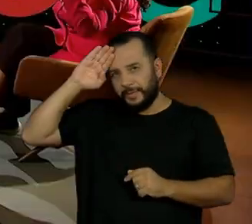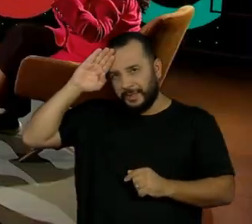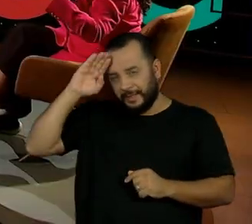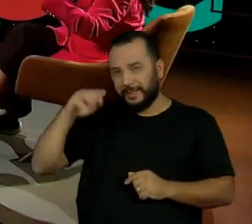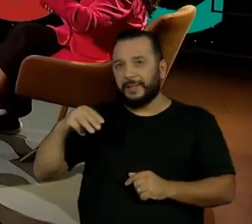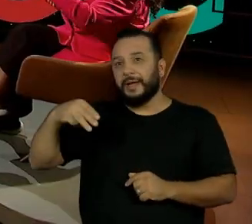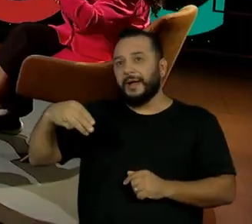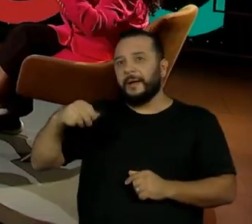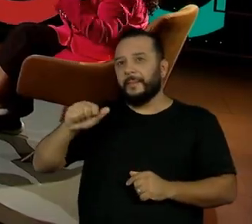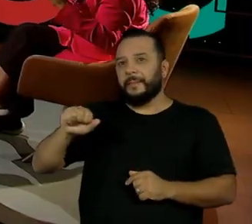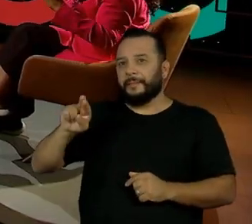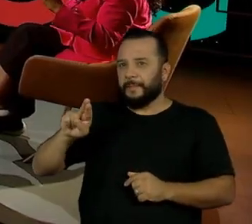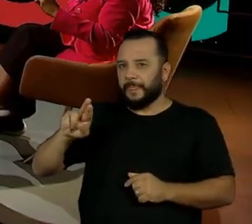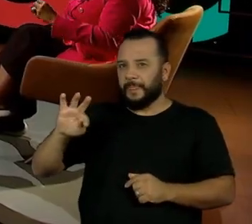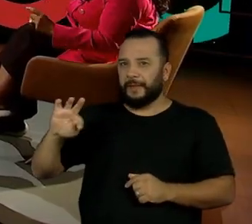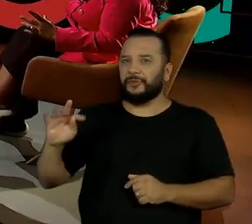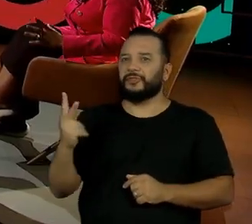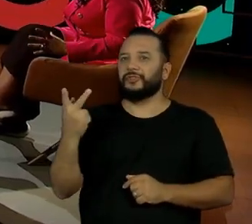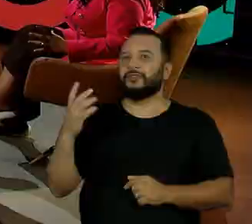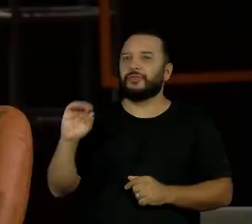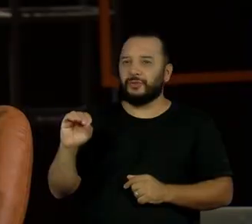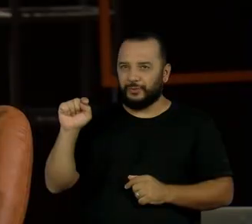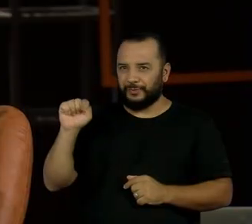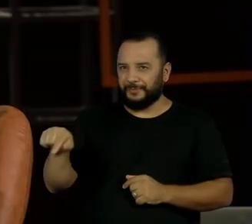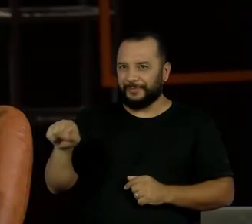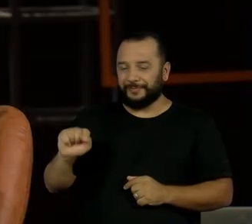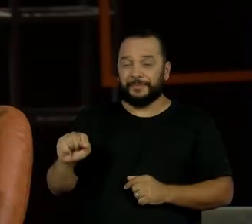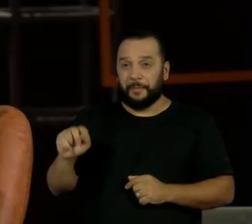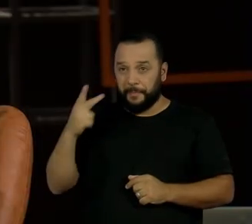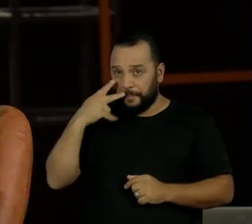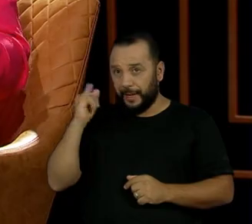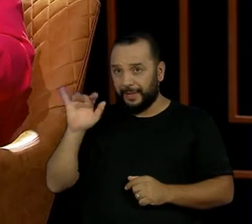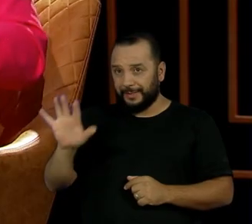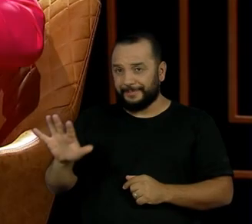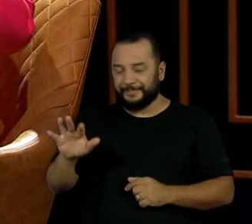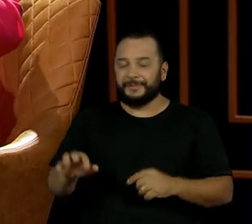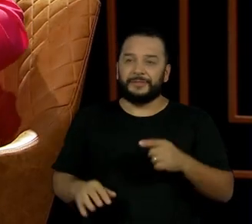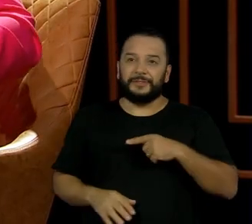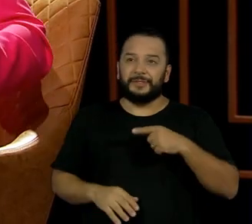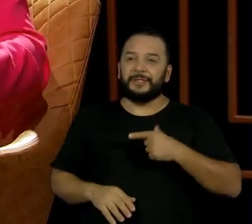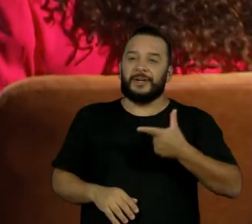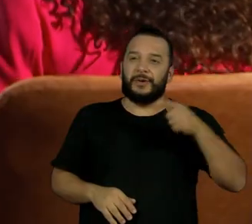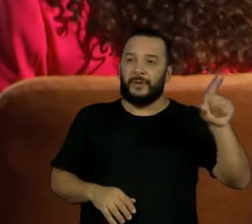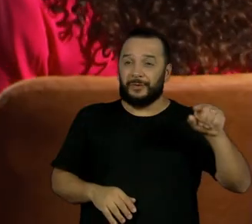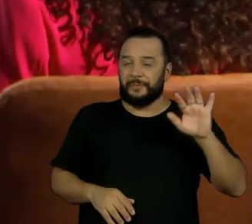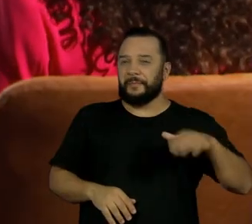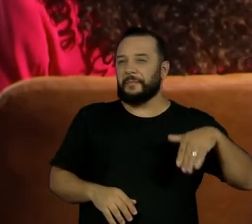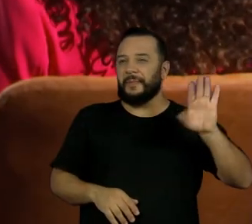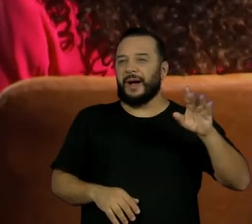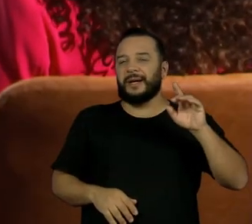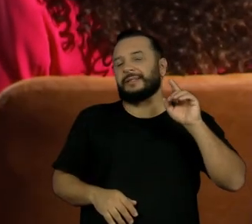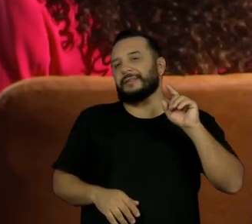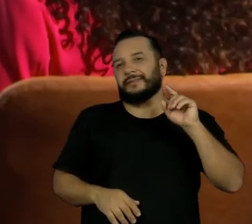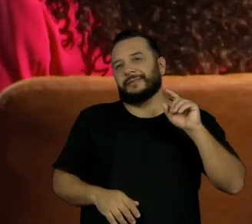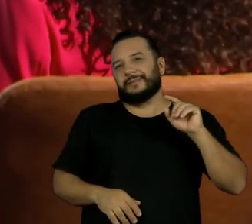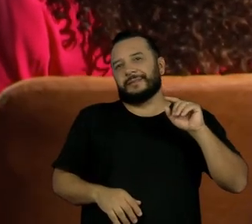visgo de jaca uma outra história e meu tio tinha estáliste que isso conheci Jones